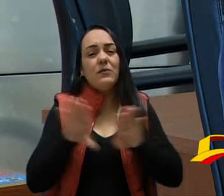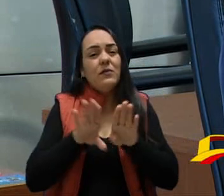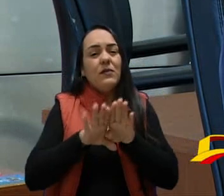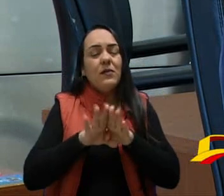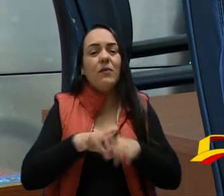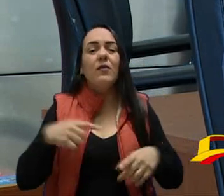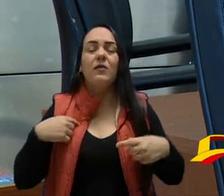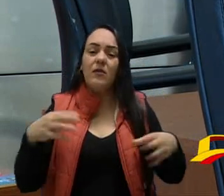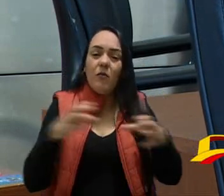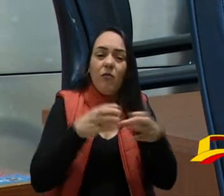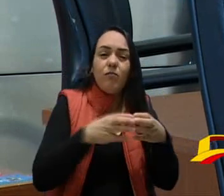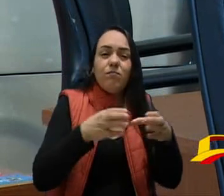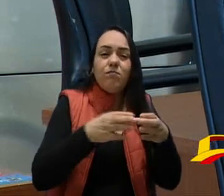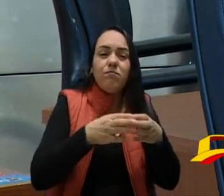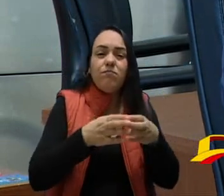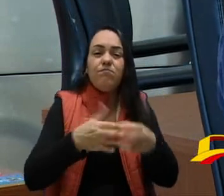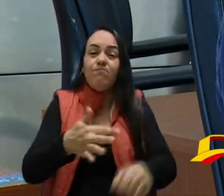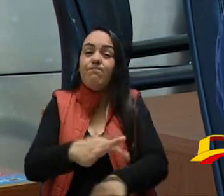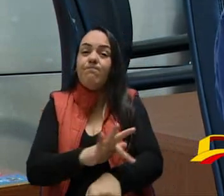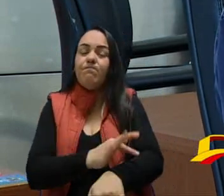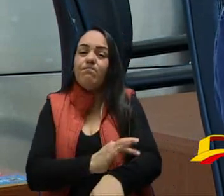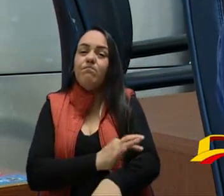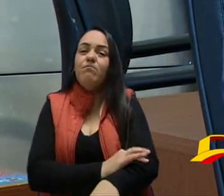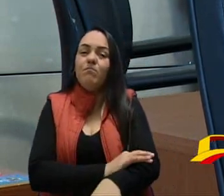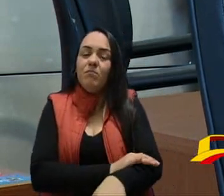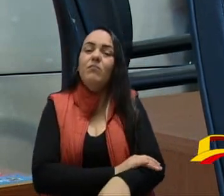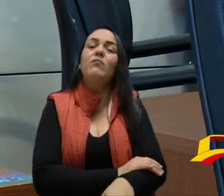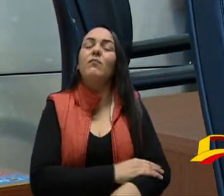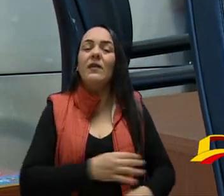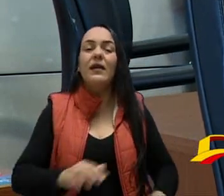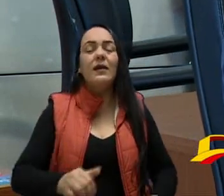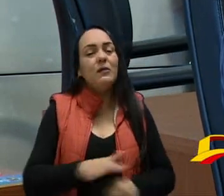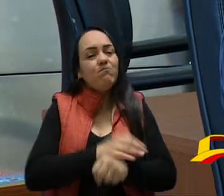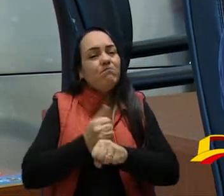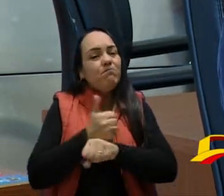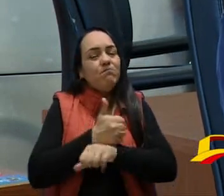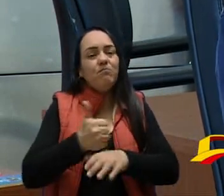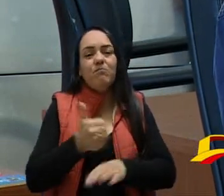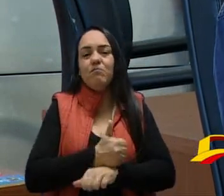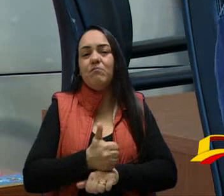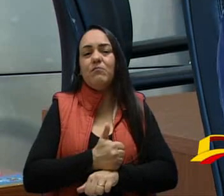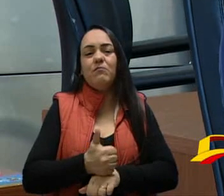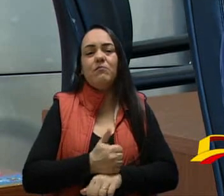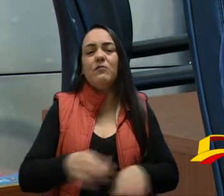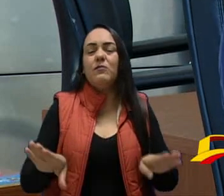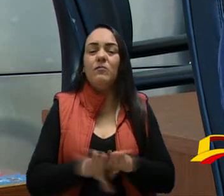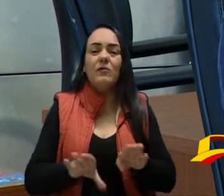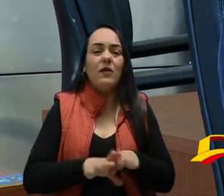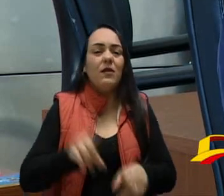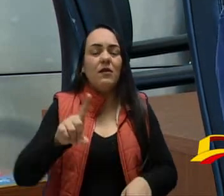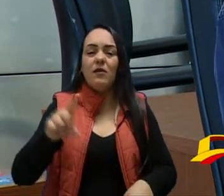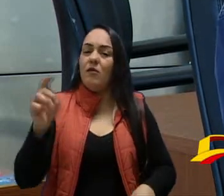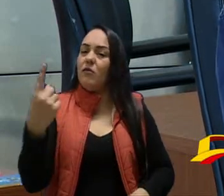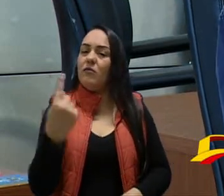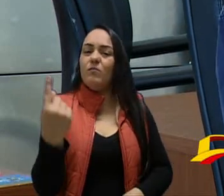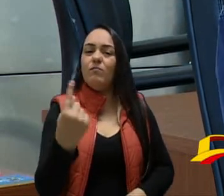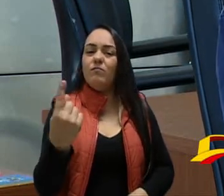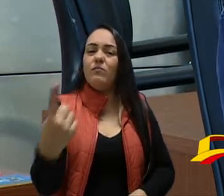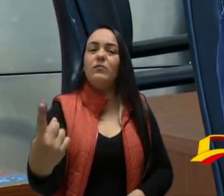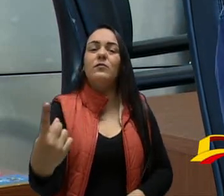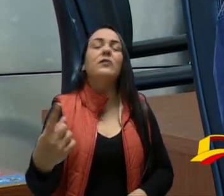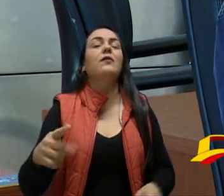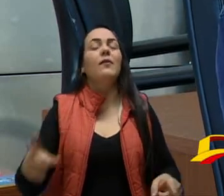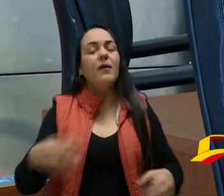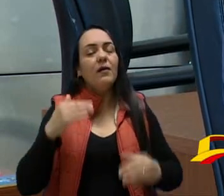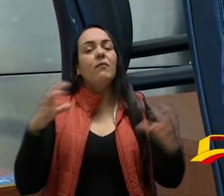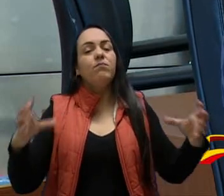uma equipe técnica capacitada da capacitadas para ver bom né que não depende só do senhor que possa